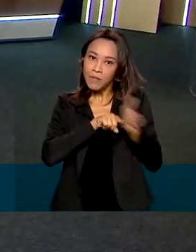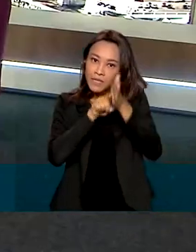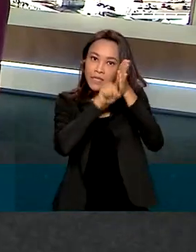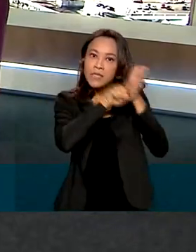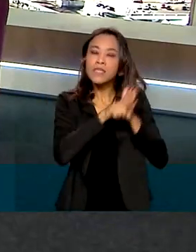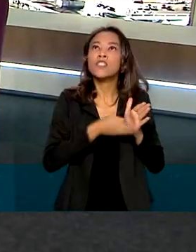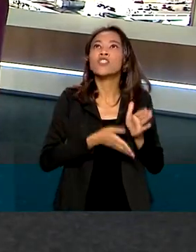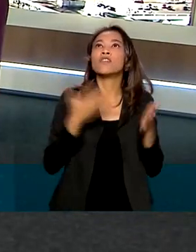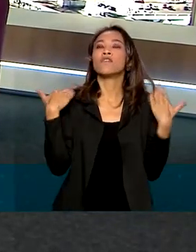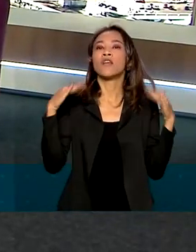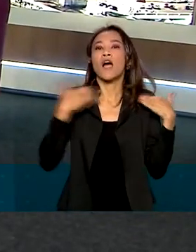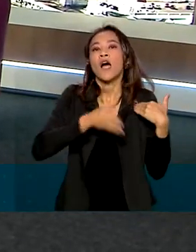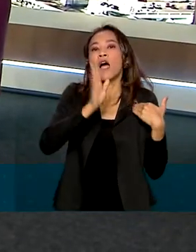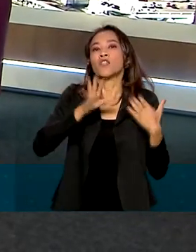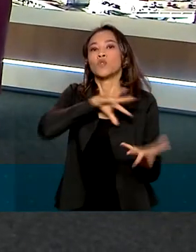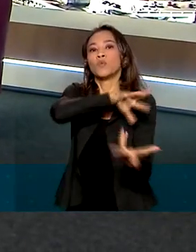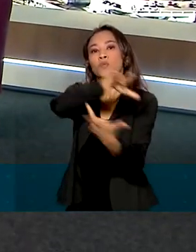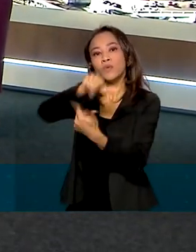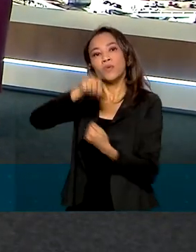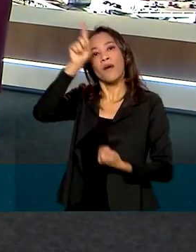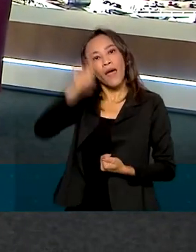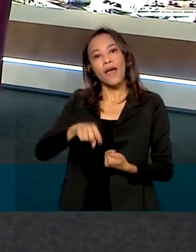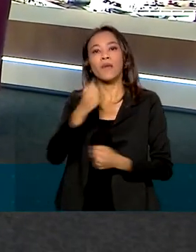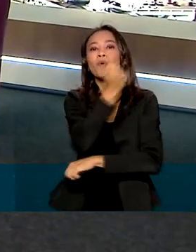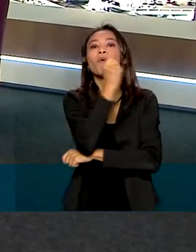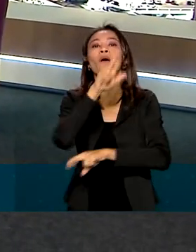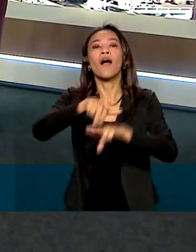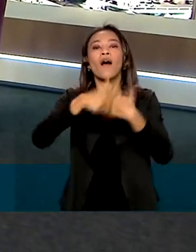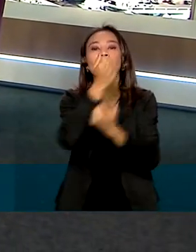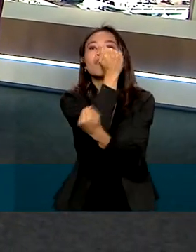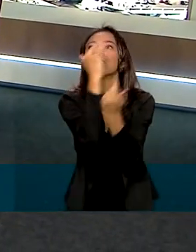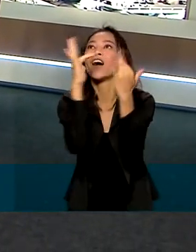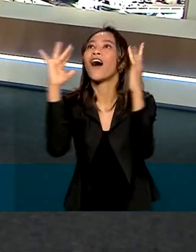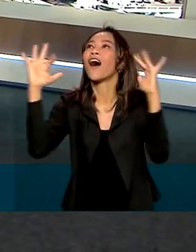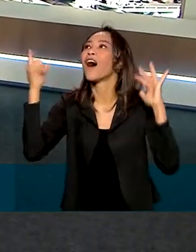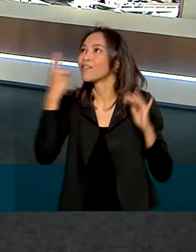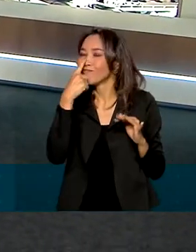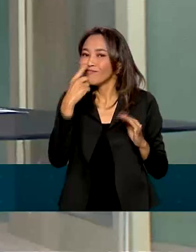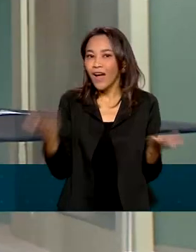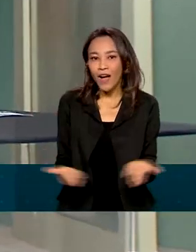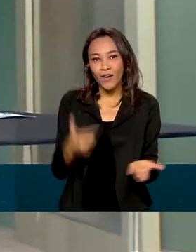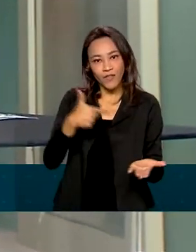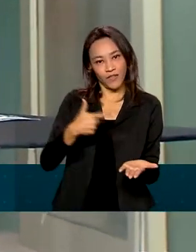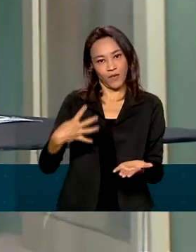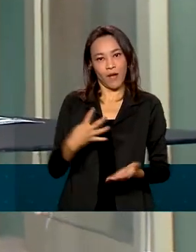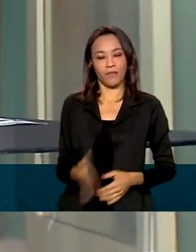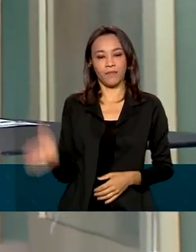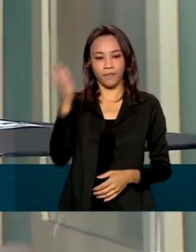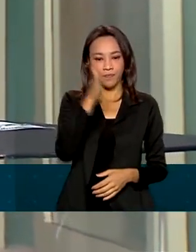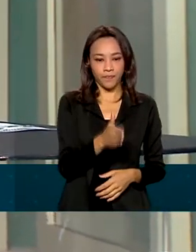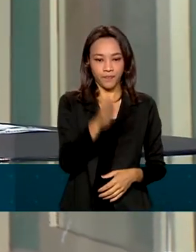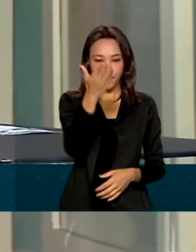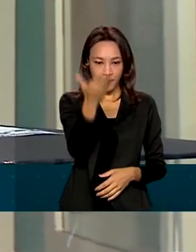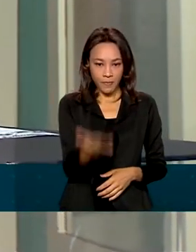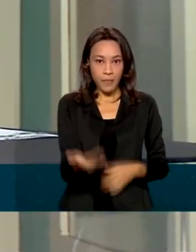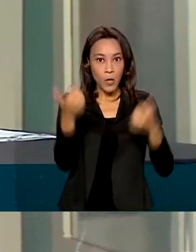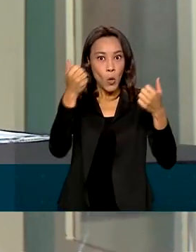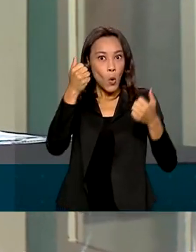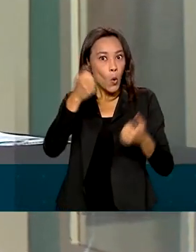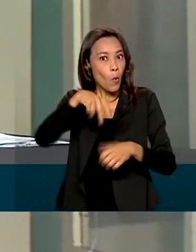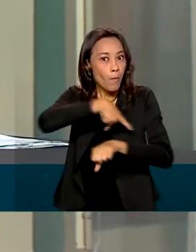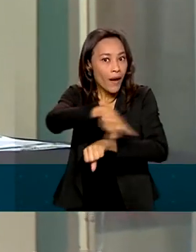viagens no mundo das eram por turismo de natureza agora são 24 da gente é um país